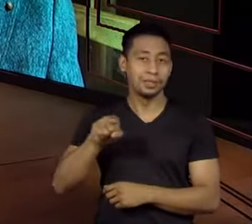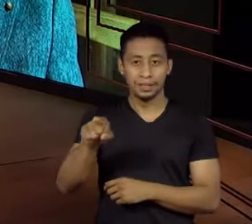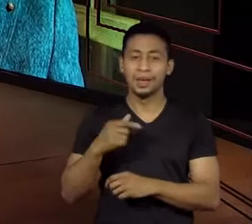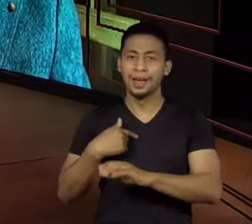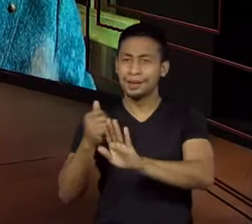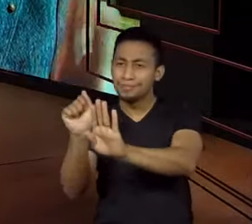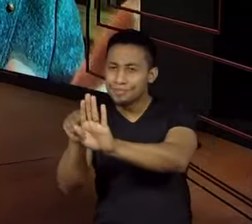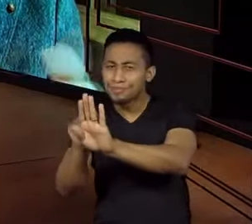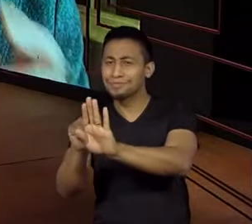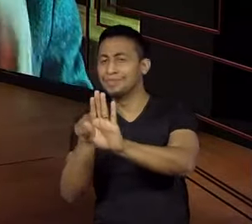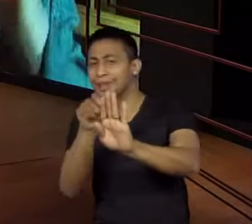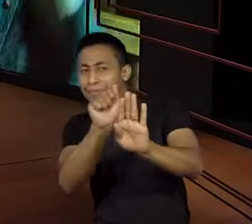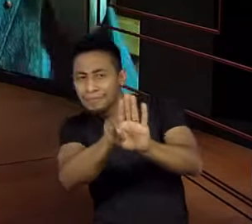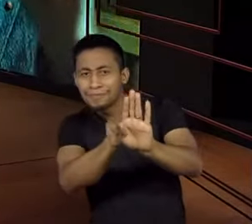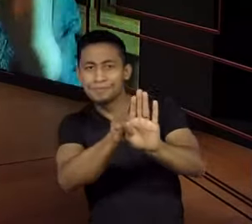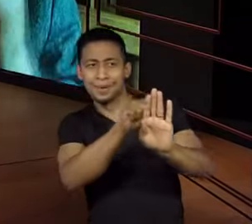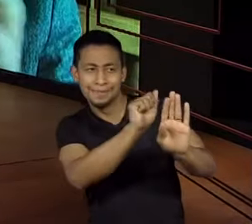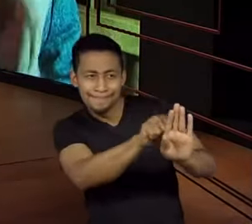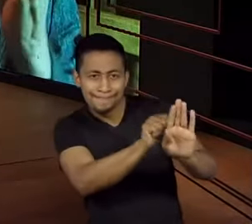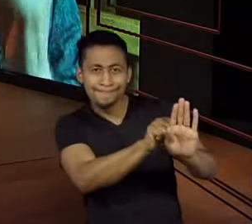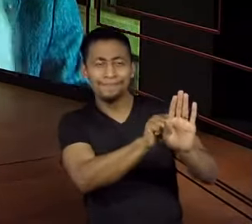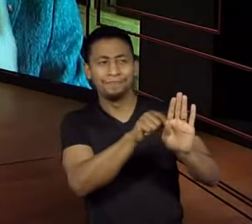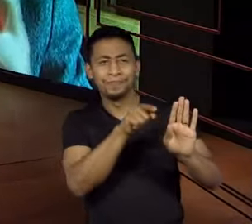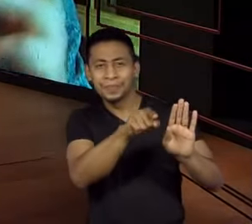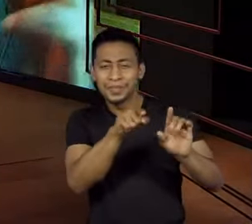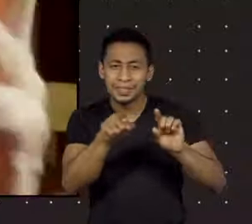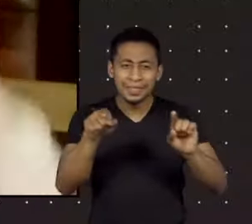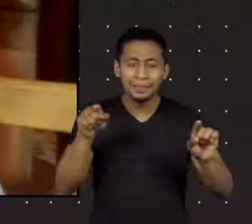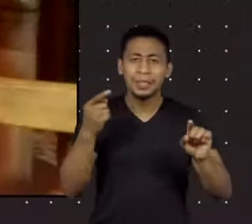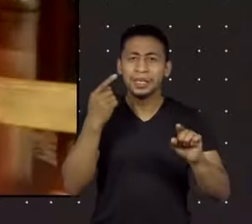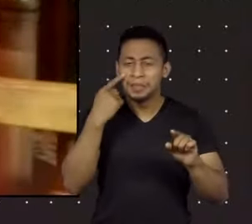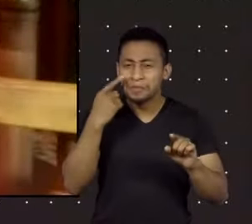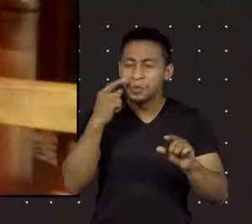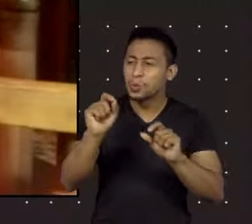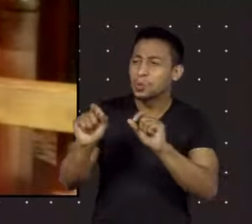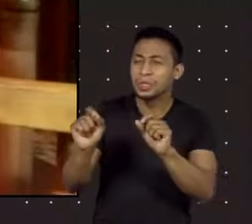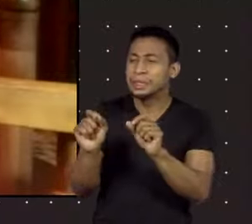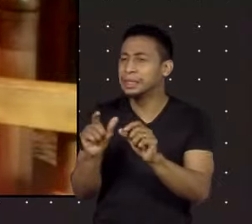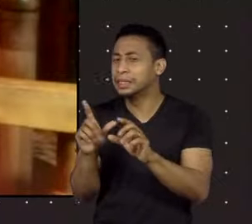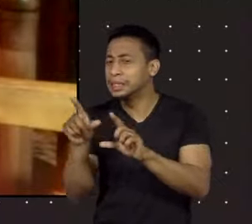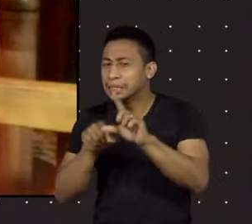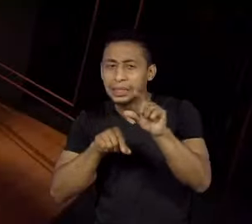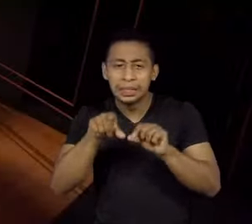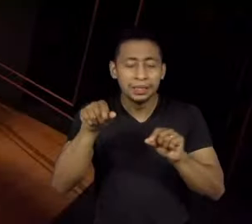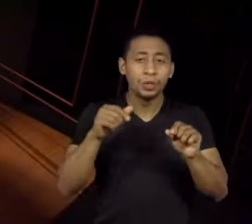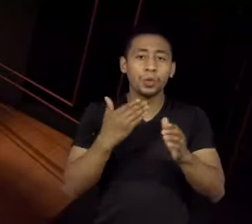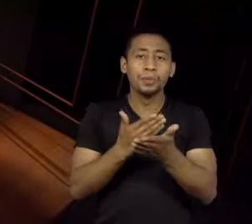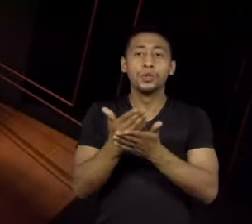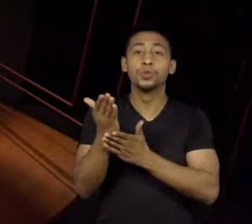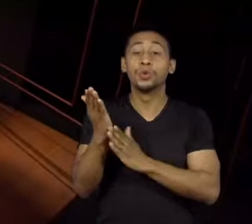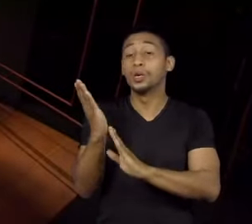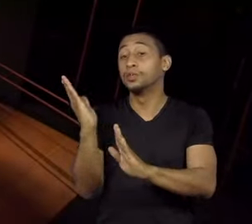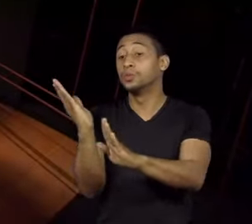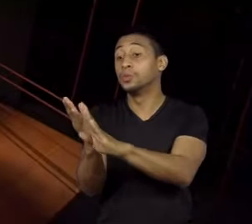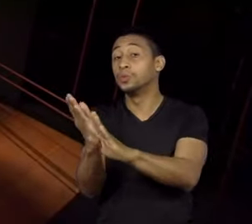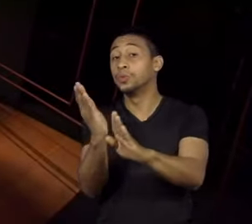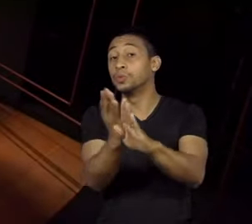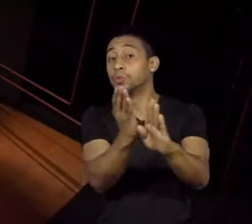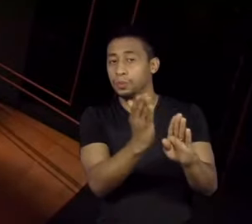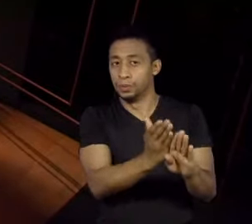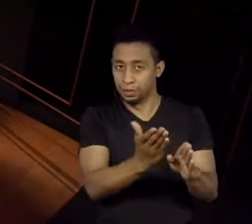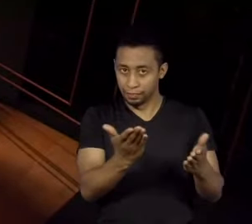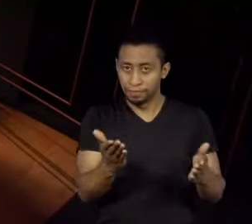porta em porta, onde ele via algum vestígio de uma partitura, um resto de partitura, né? E aí ele começou a descobrir, então, pessoas que tinham no fundo